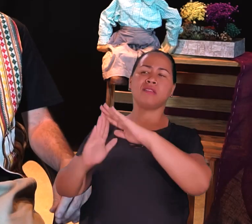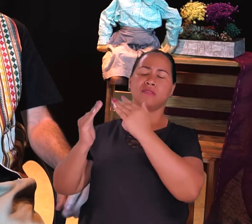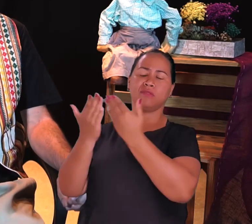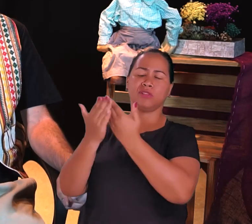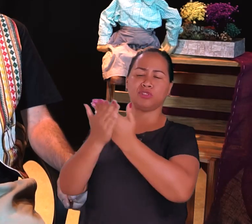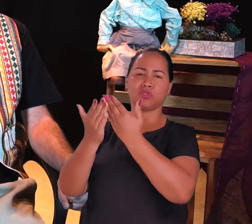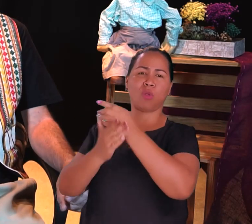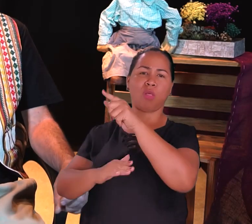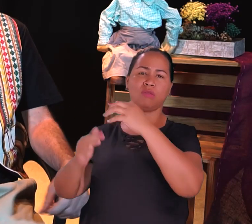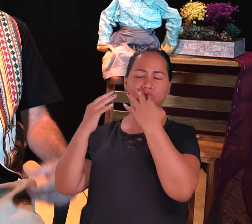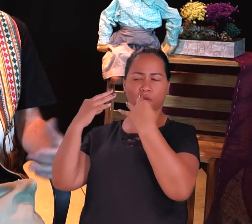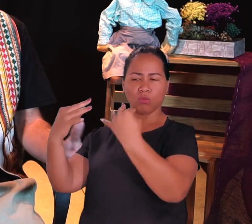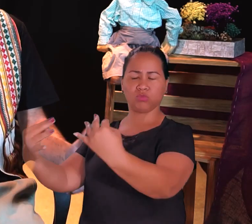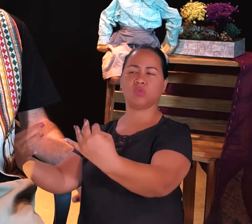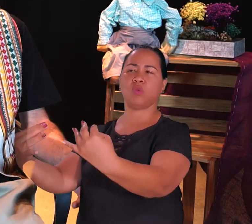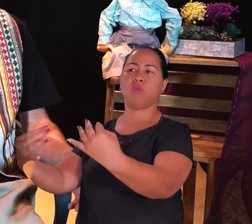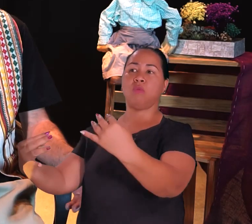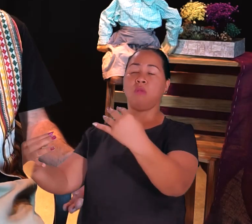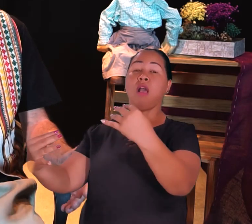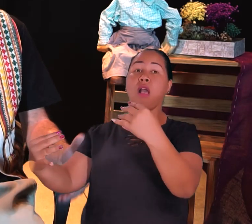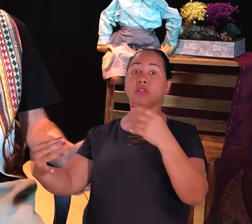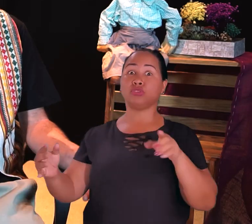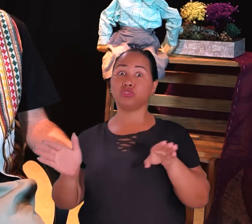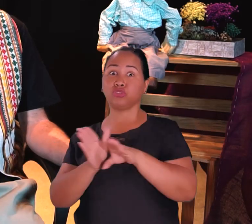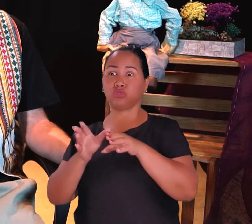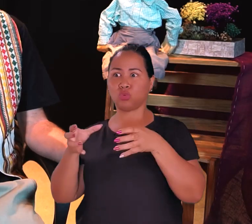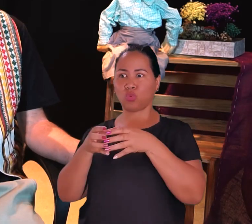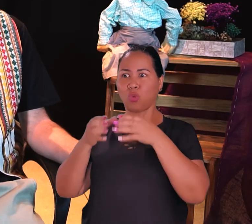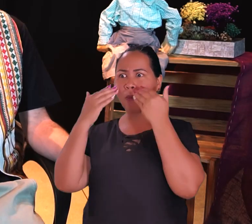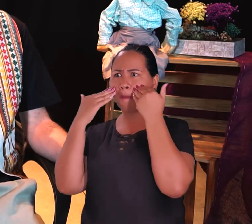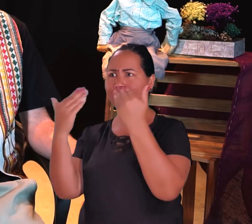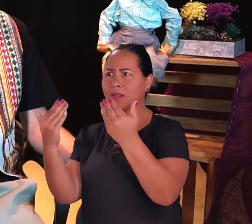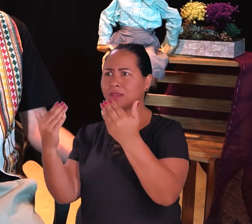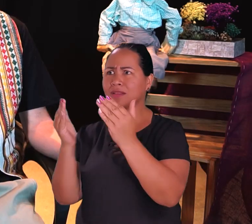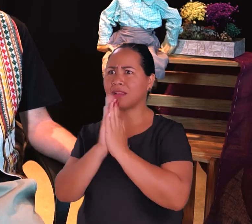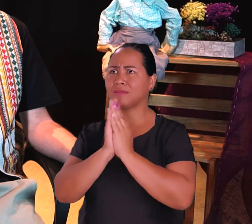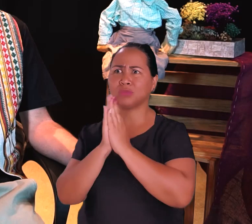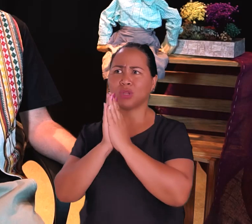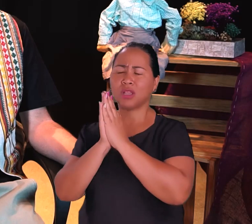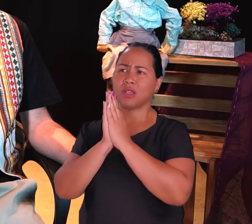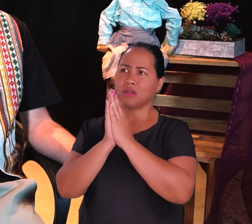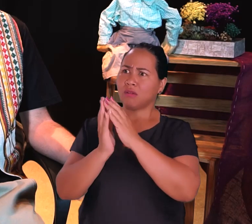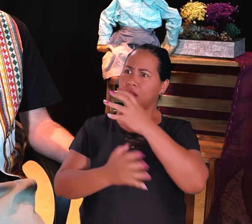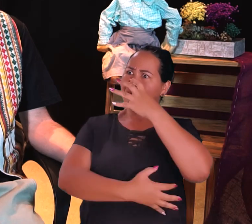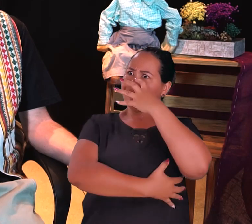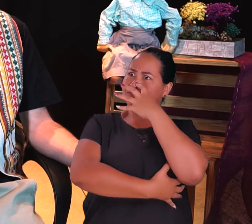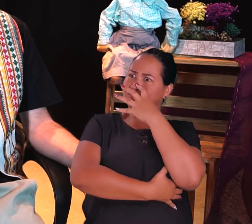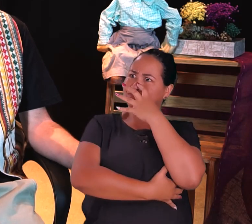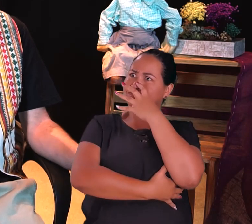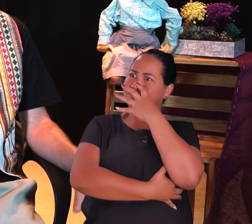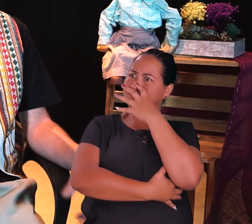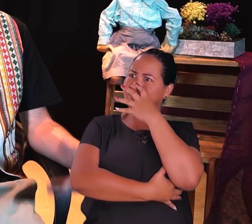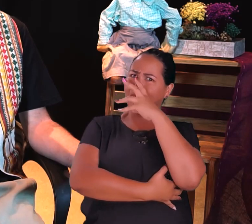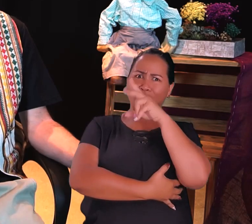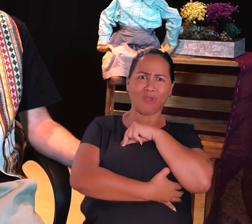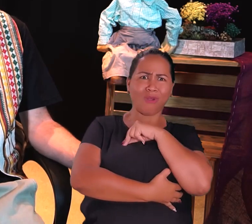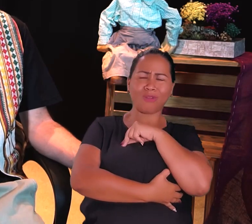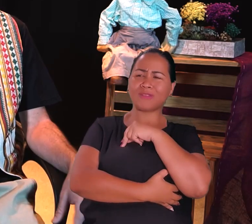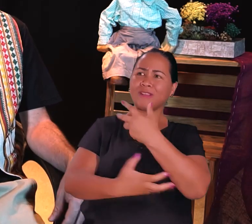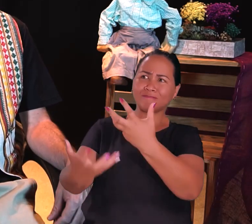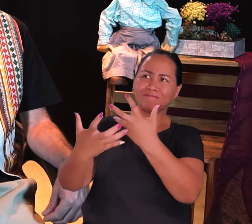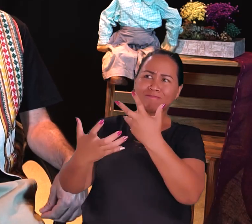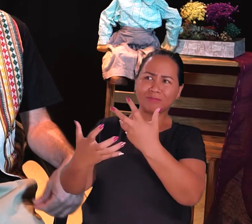auditório do Colégio do Gama. Então eu assisti o espetáculo e eu vi, caramba, isso é legal demais. Então eu quero fazer. Então cheguei